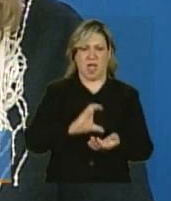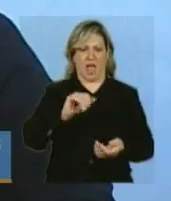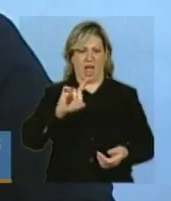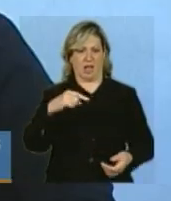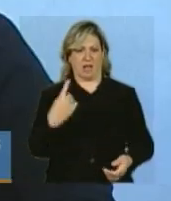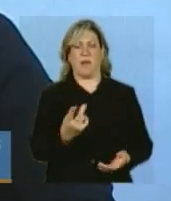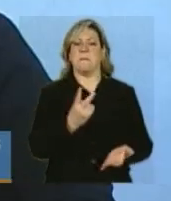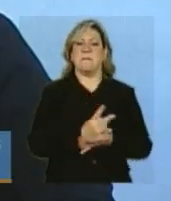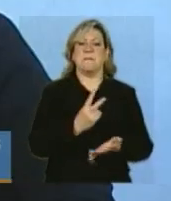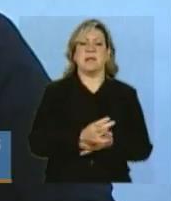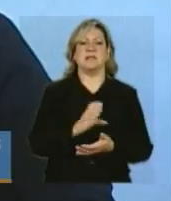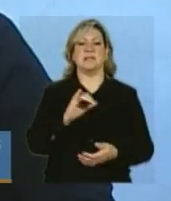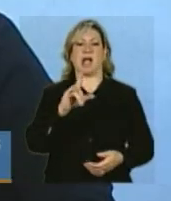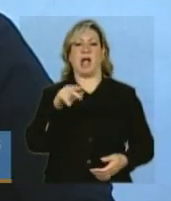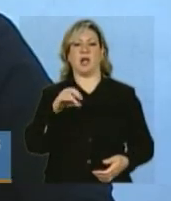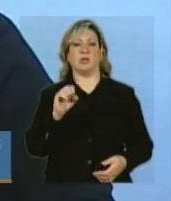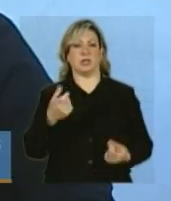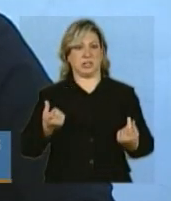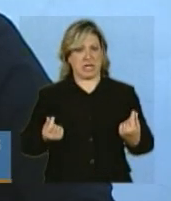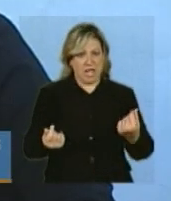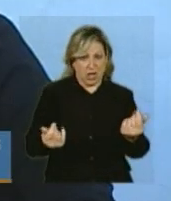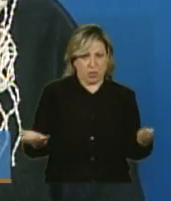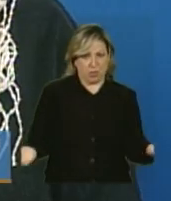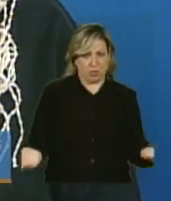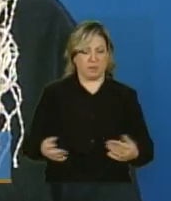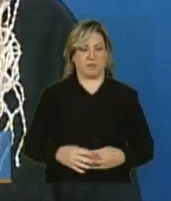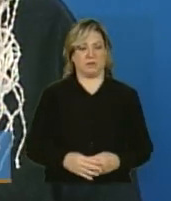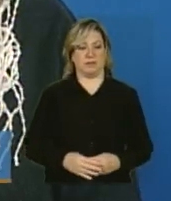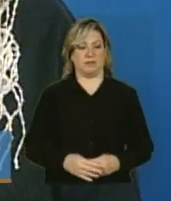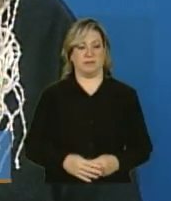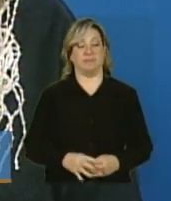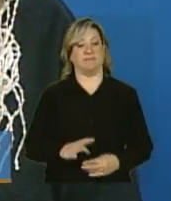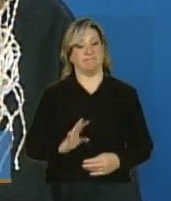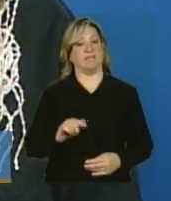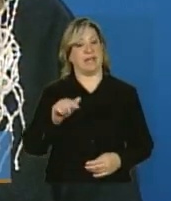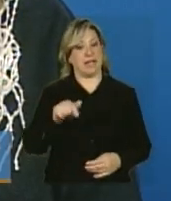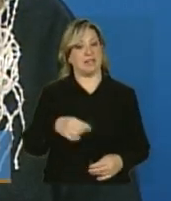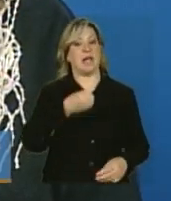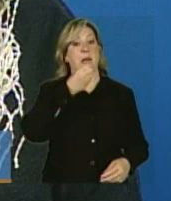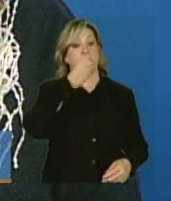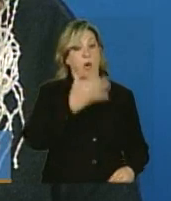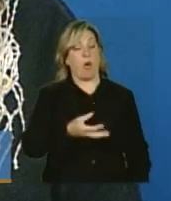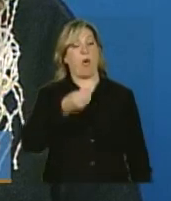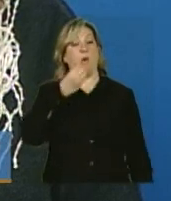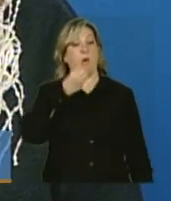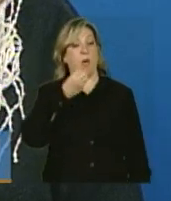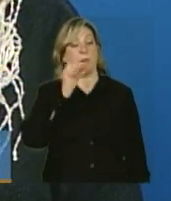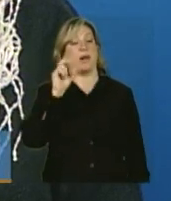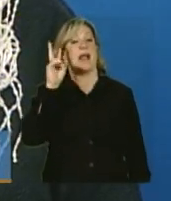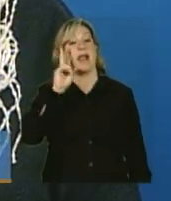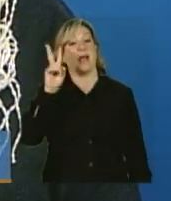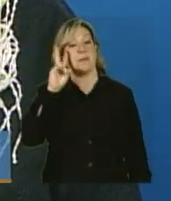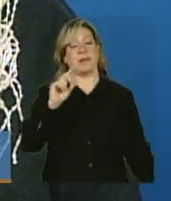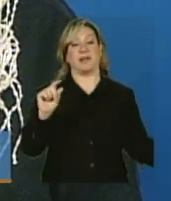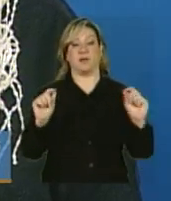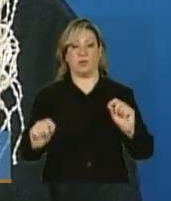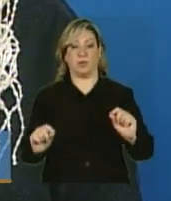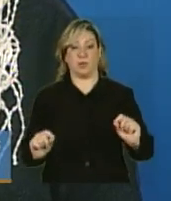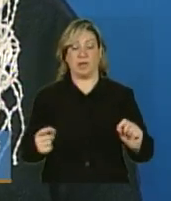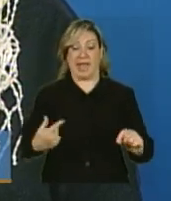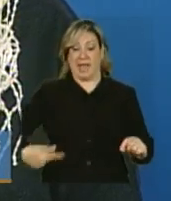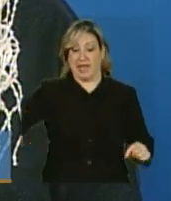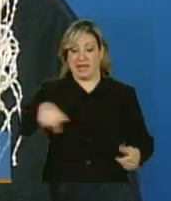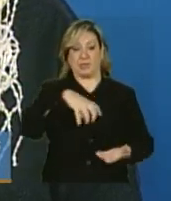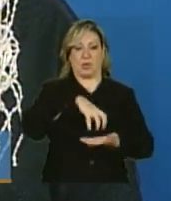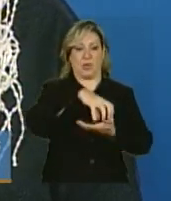ciganos ricos? Olha, também, Renata, é uma boa oportunidade para lembrar que esses